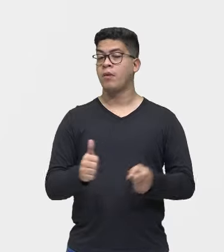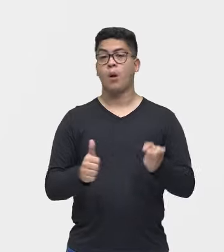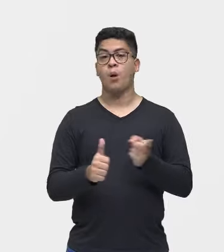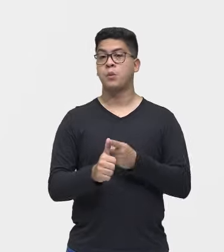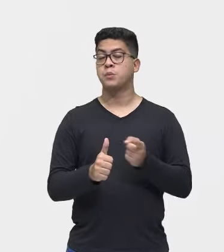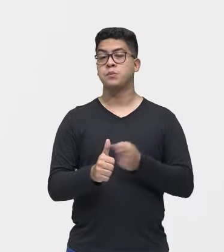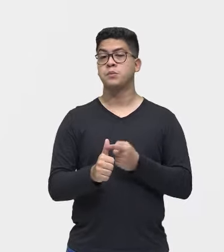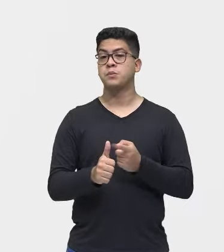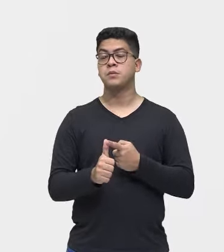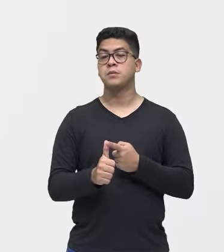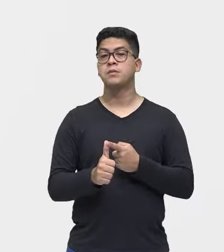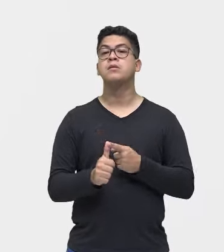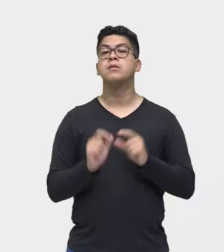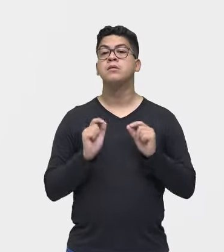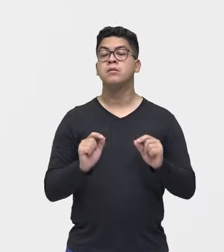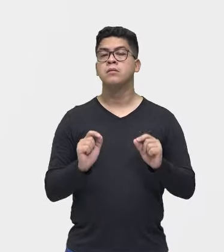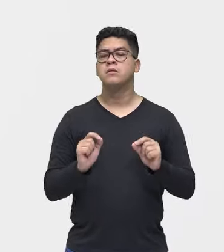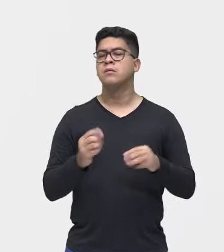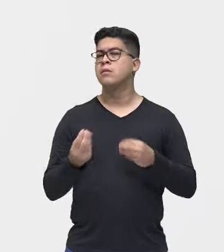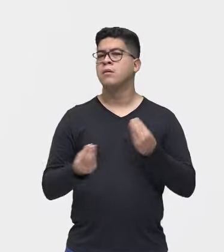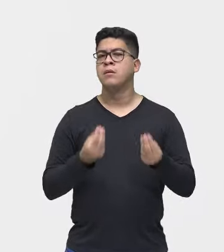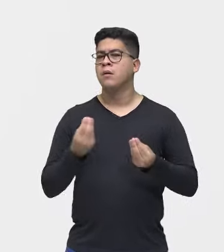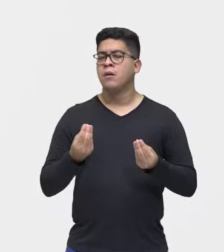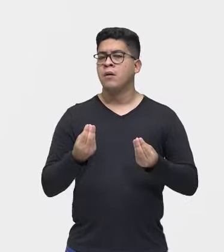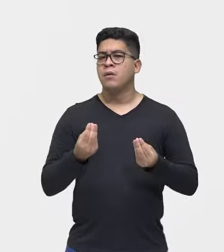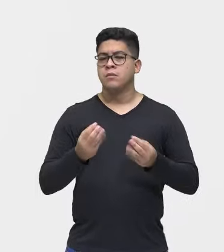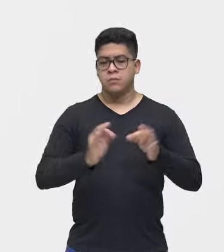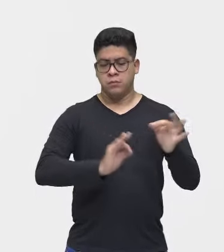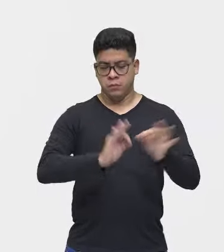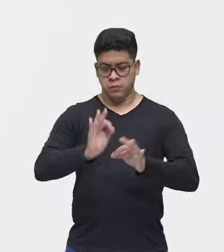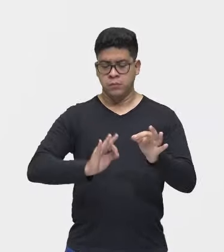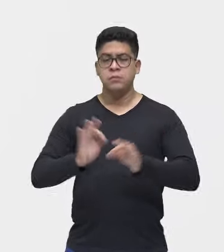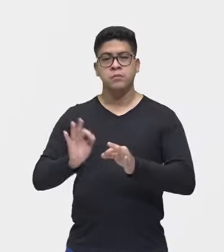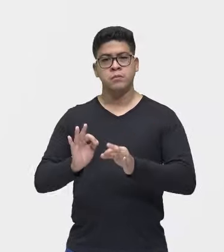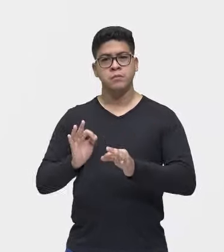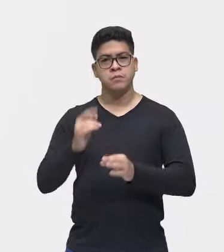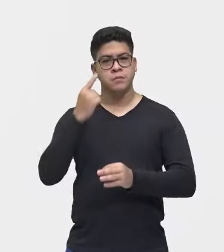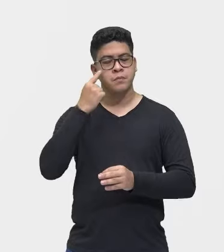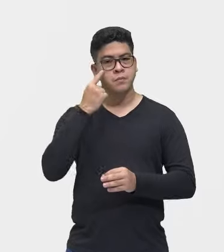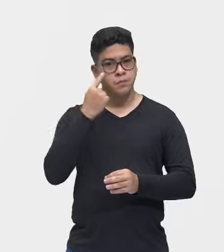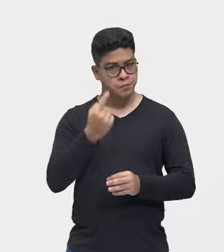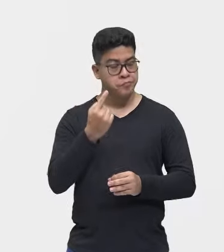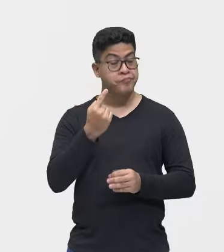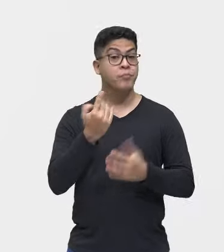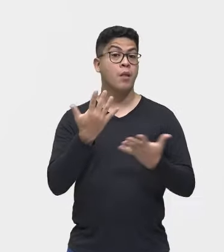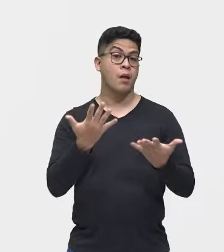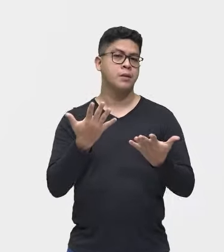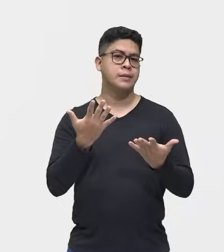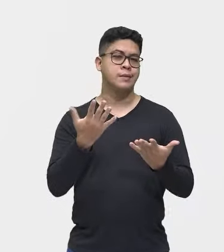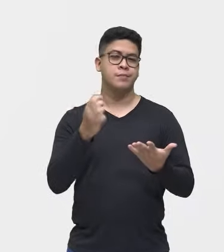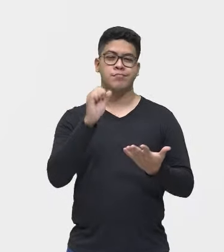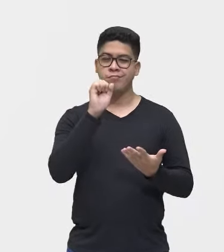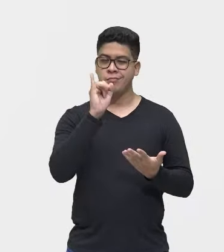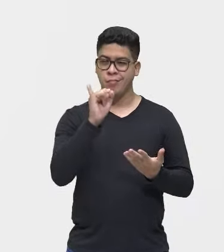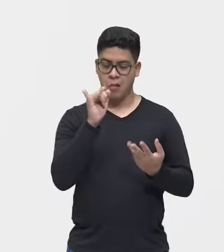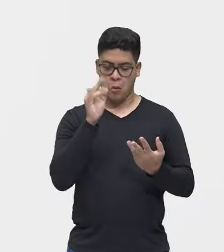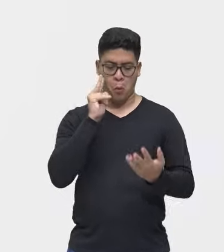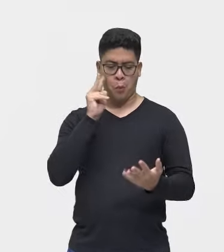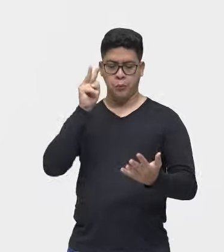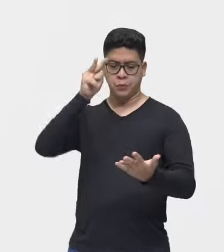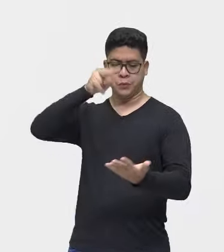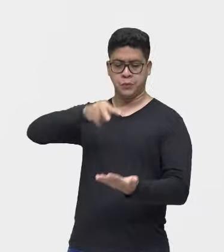surgir para vocês é como organizar esse tabuleiro. E aí eu quero que vocês lembrem uma coisa. Quando vocês estiverem de frente para o